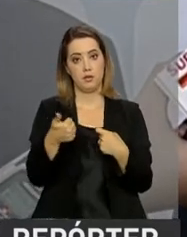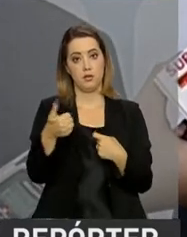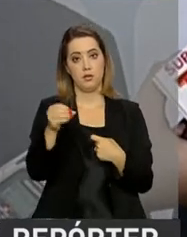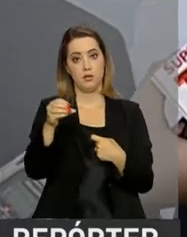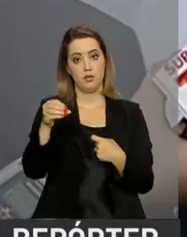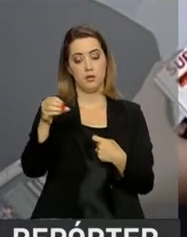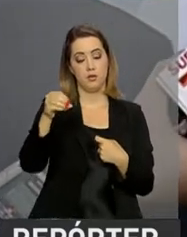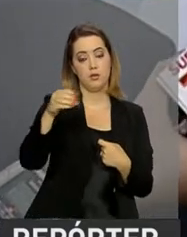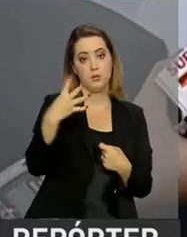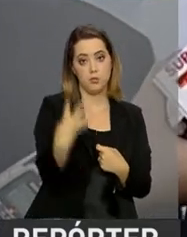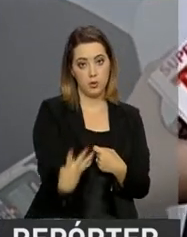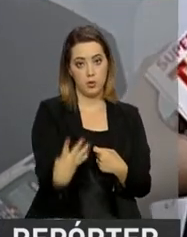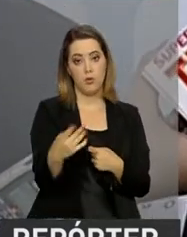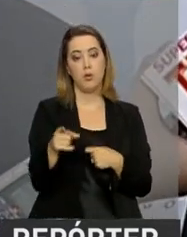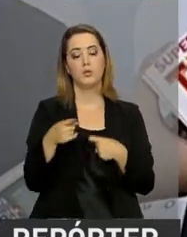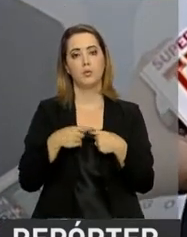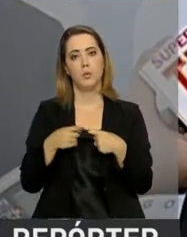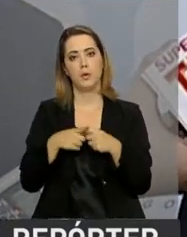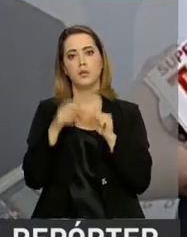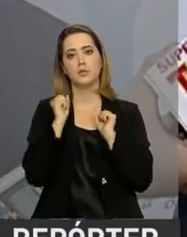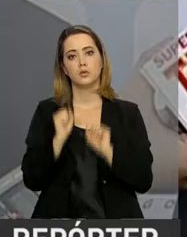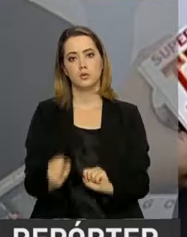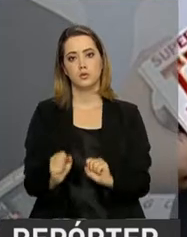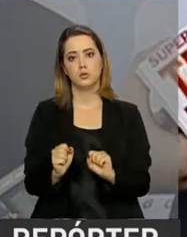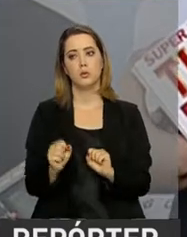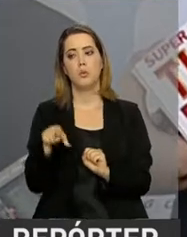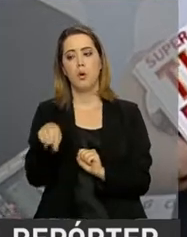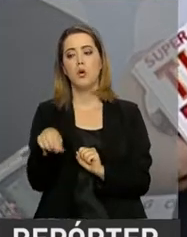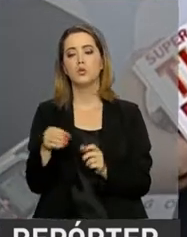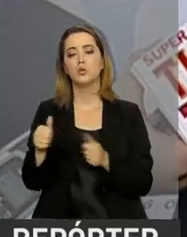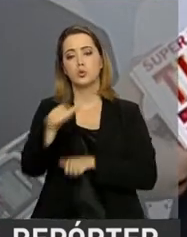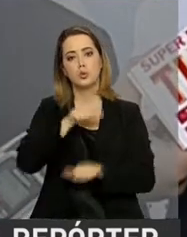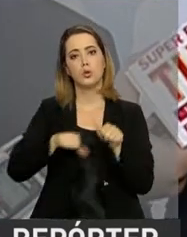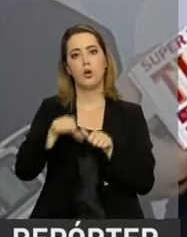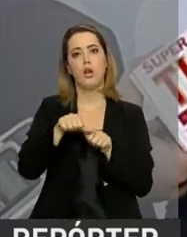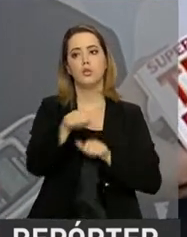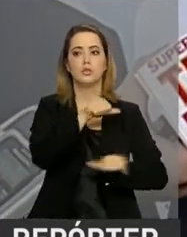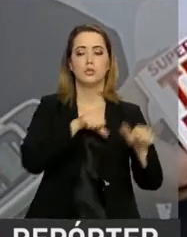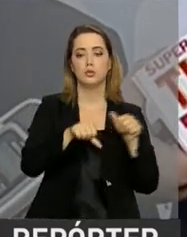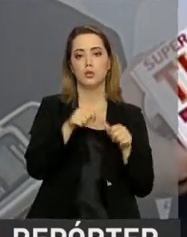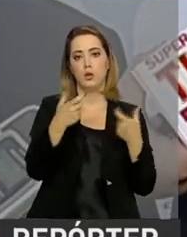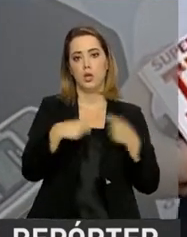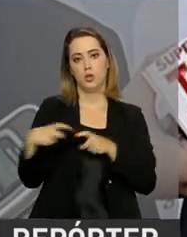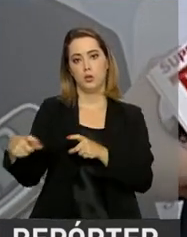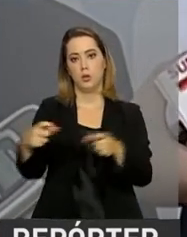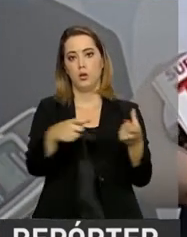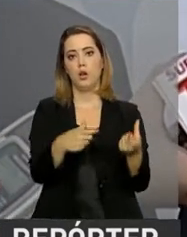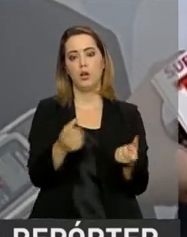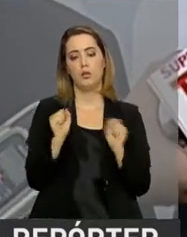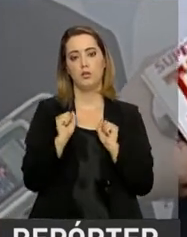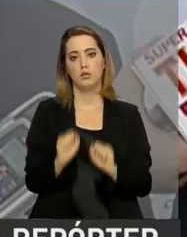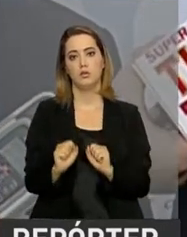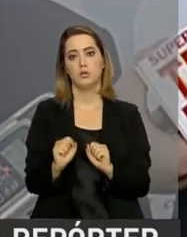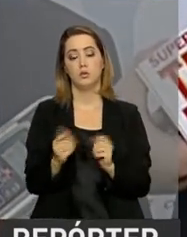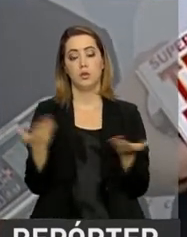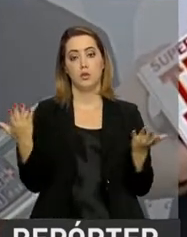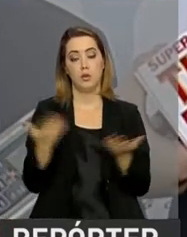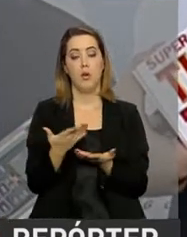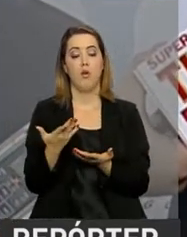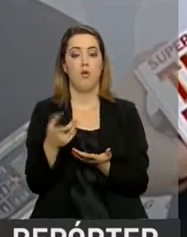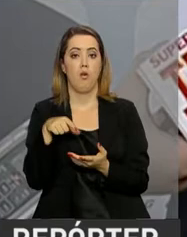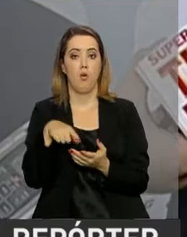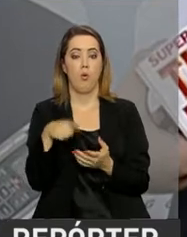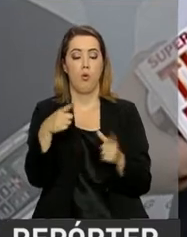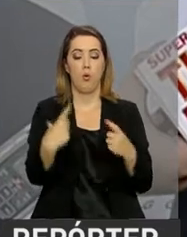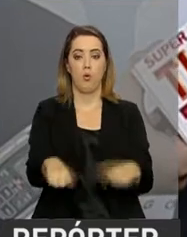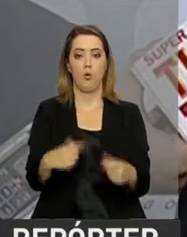vagas, eles poderão, entre eles, fazer permuta de localização, de modo que o médico fique no lugar onde ele deseja